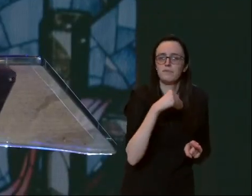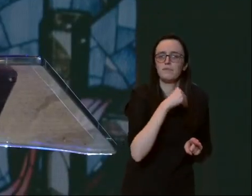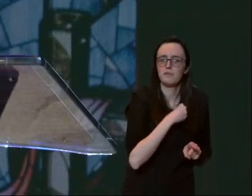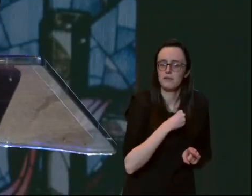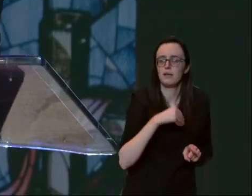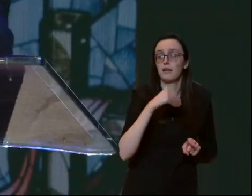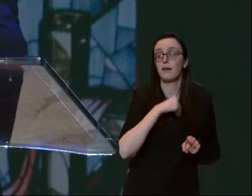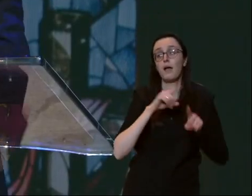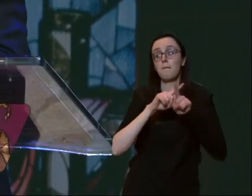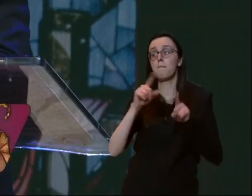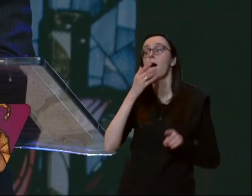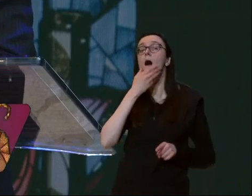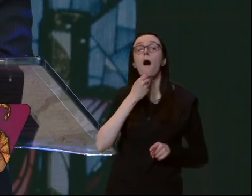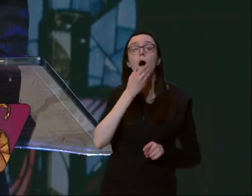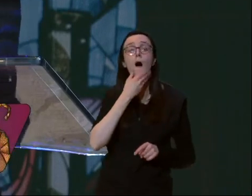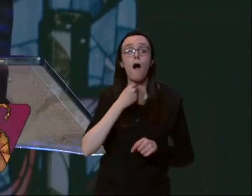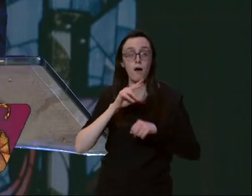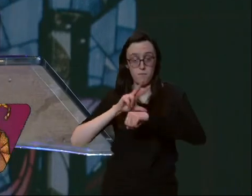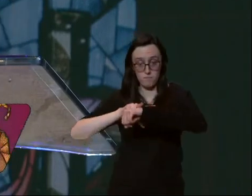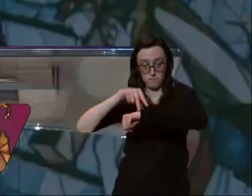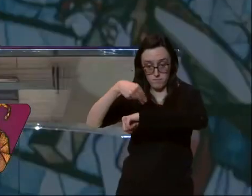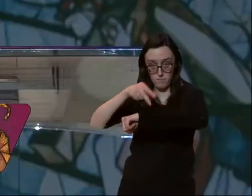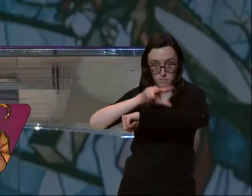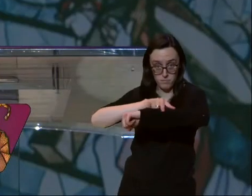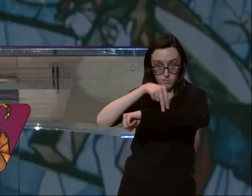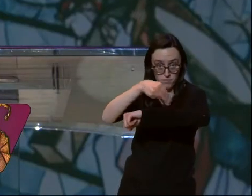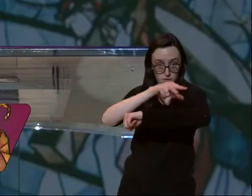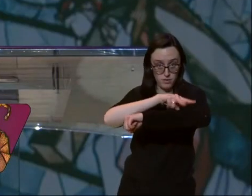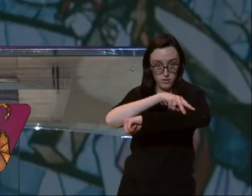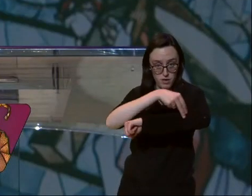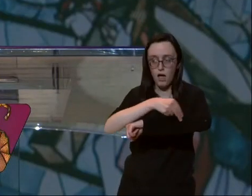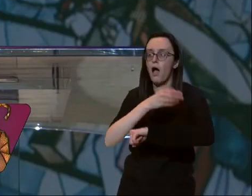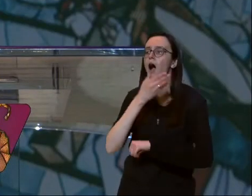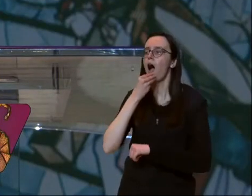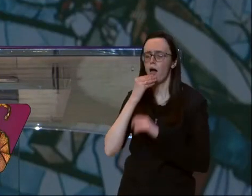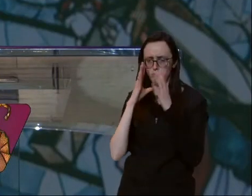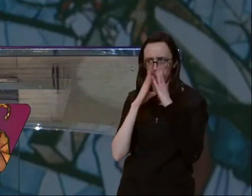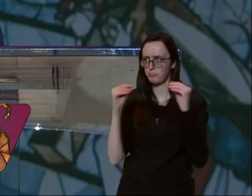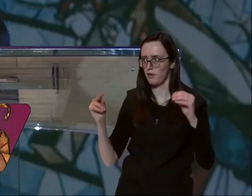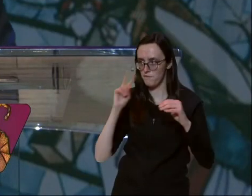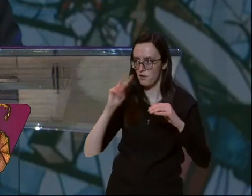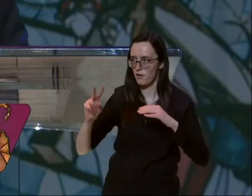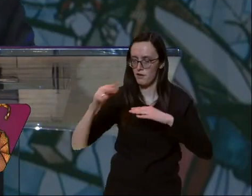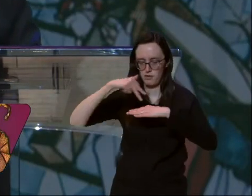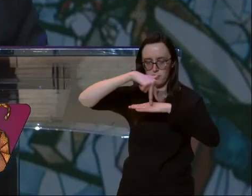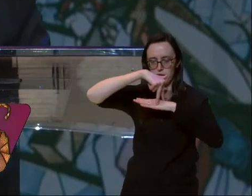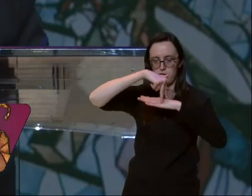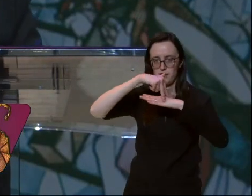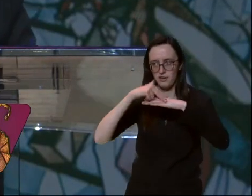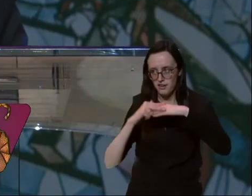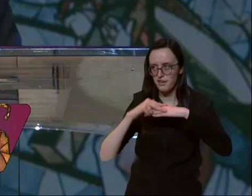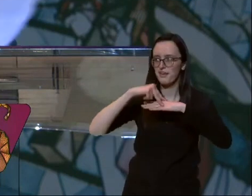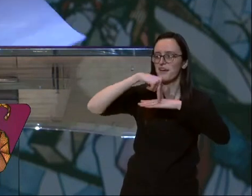Mas assim como Naamã, meus irmãos, teve cura, há cura para nós também.